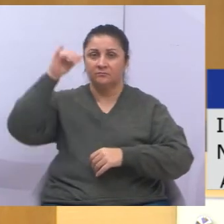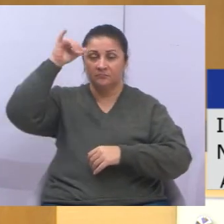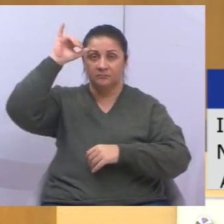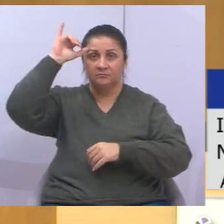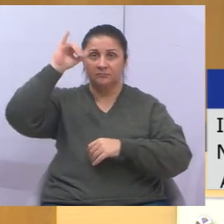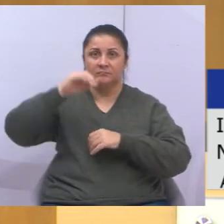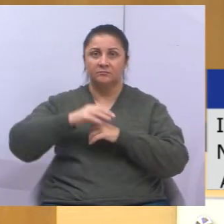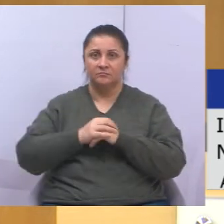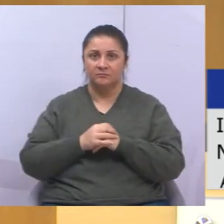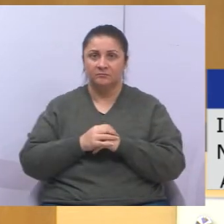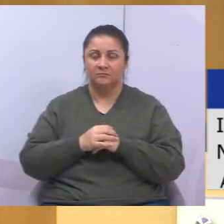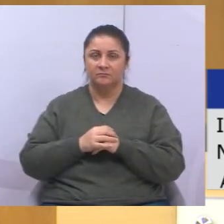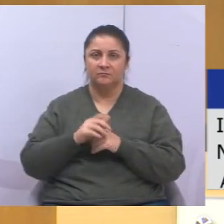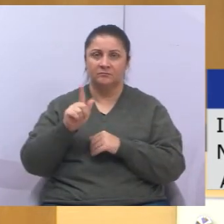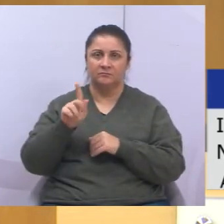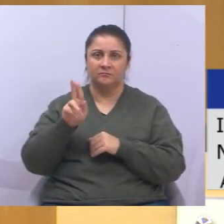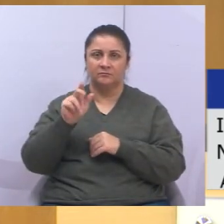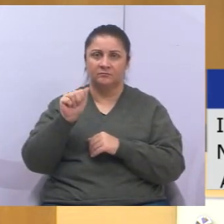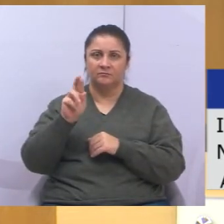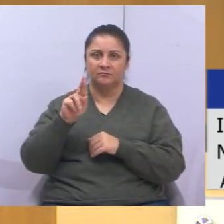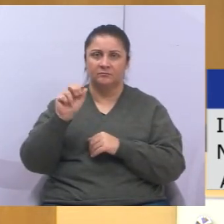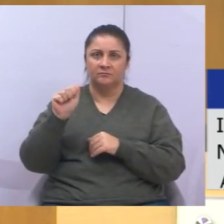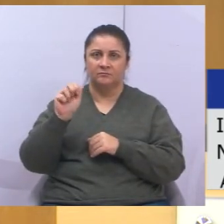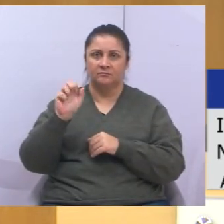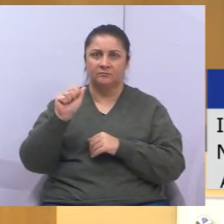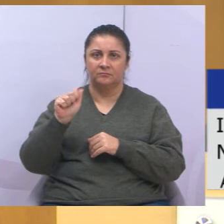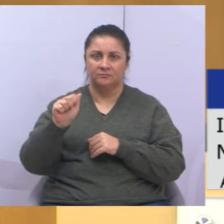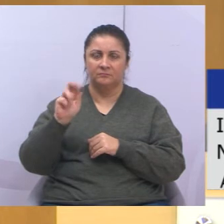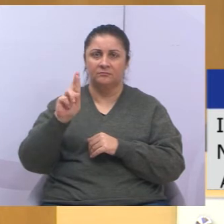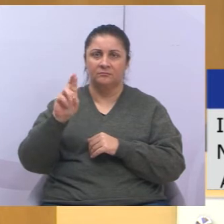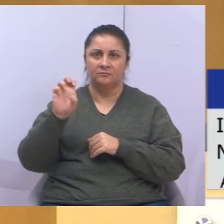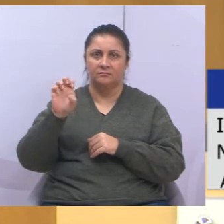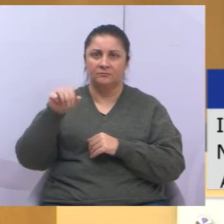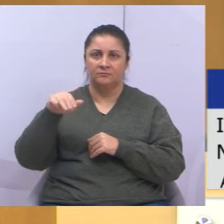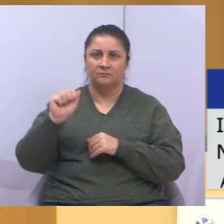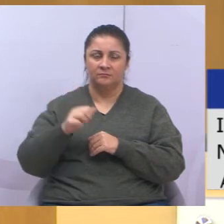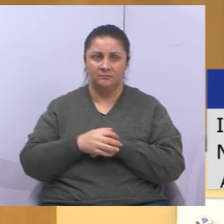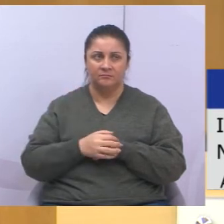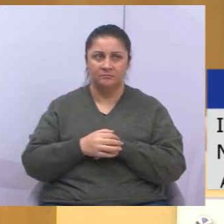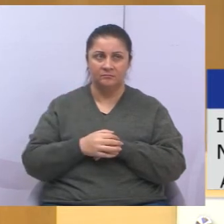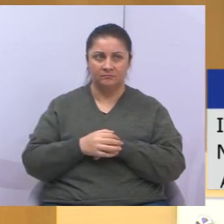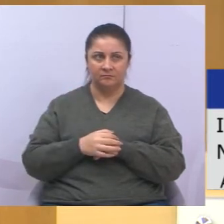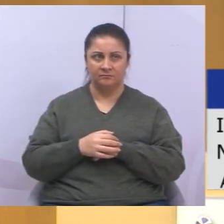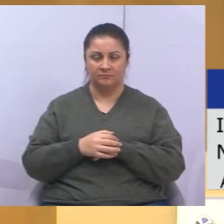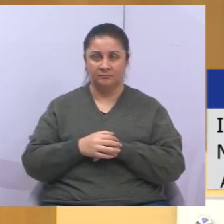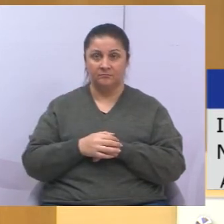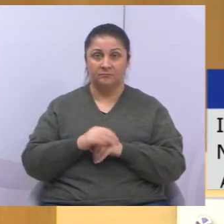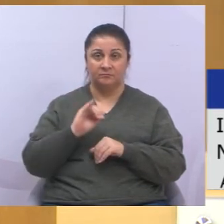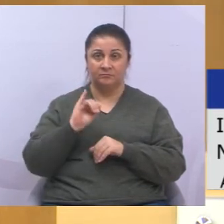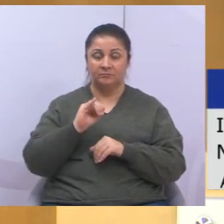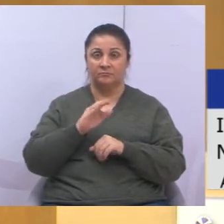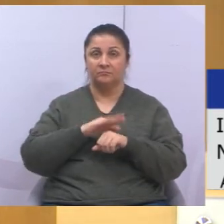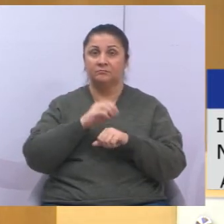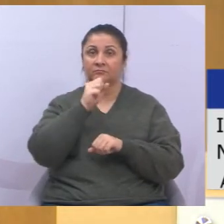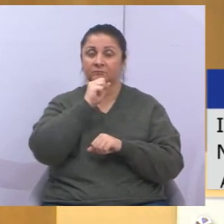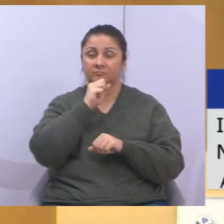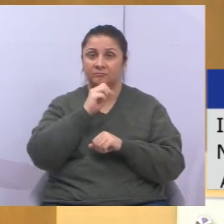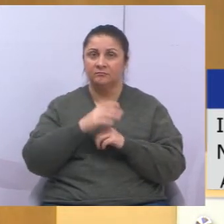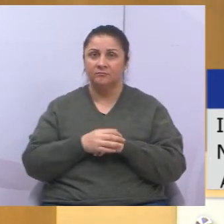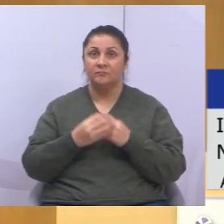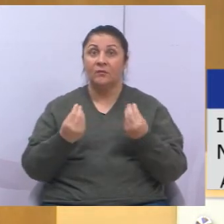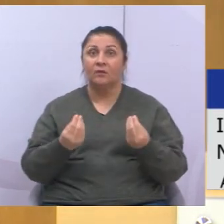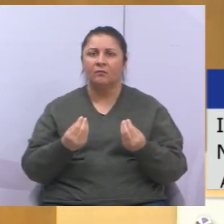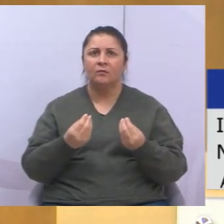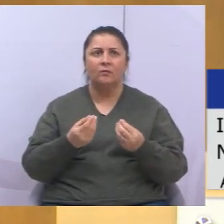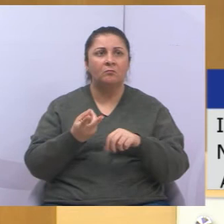de veraneio em Guararema. Minha mãe era caseira, com 4 filhos, e ele era de mais idade. E olha para você ver aonde ele foi